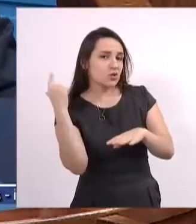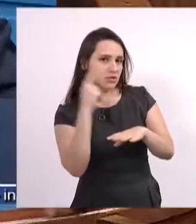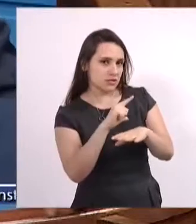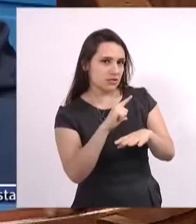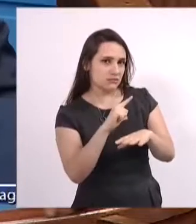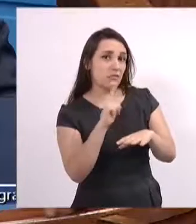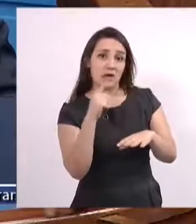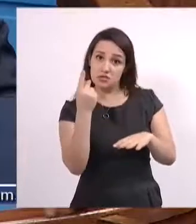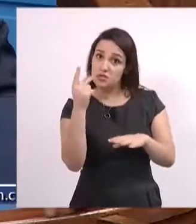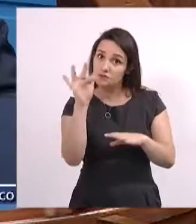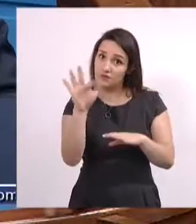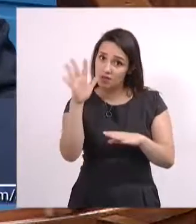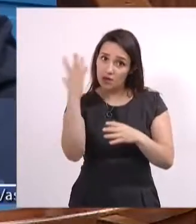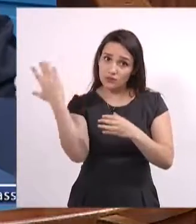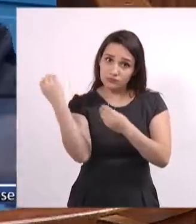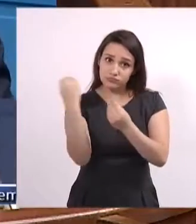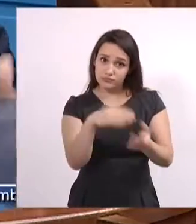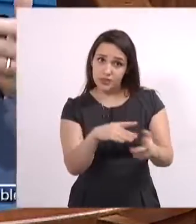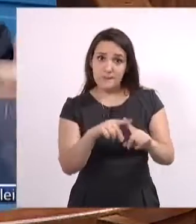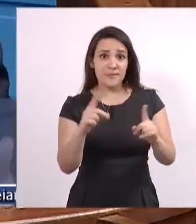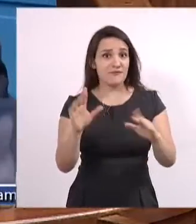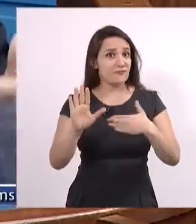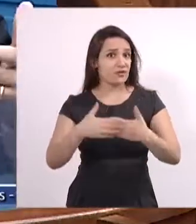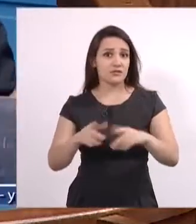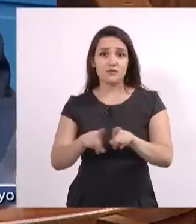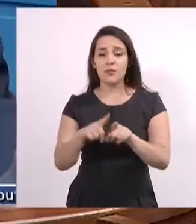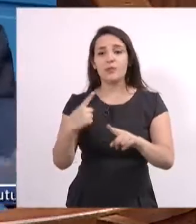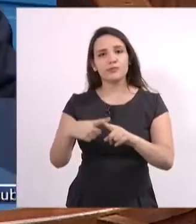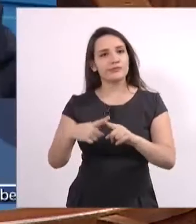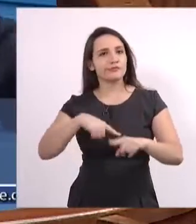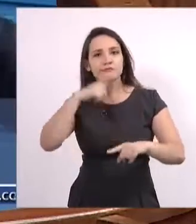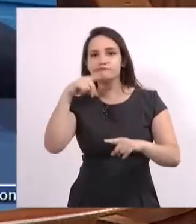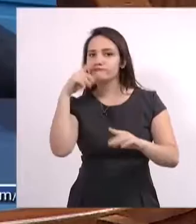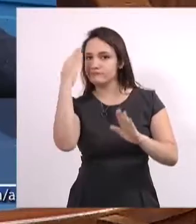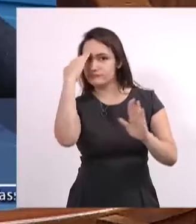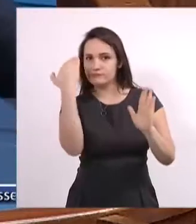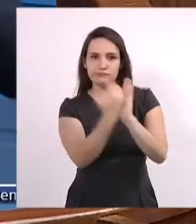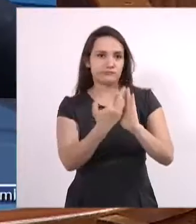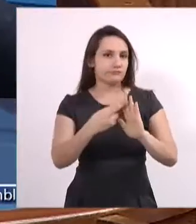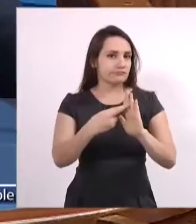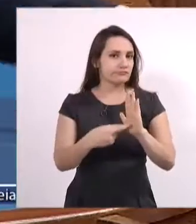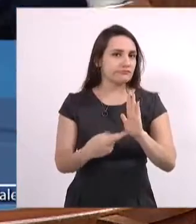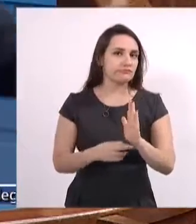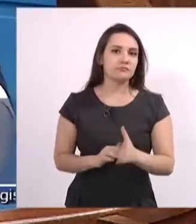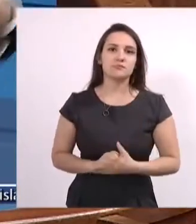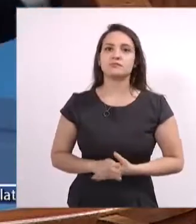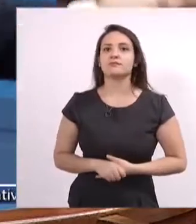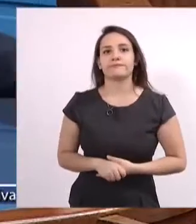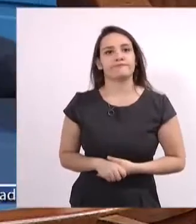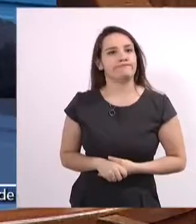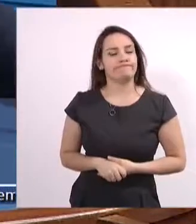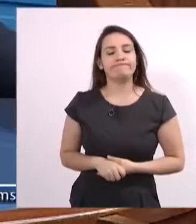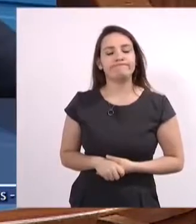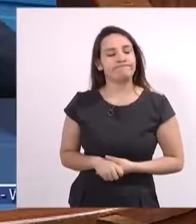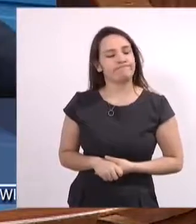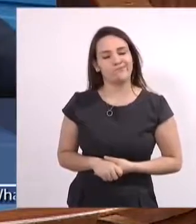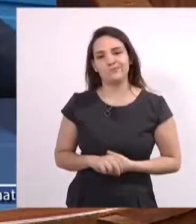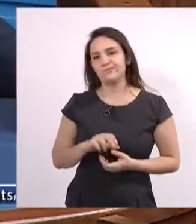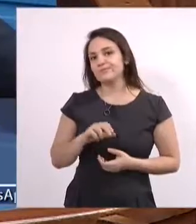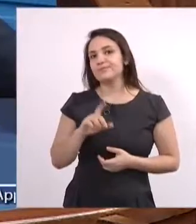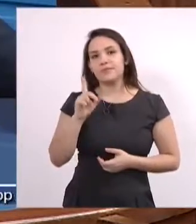está fechado, porque não consegue a liberação